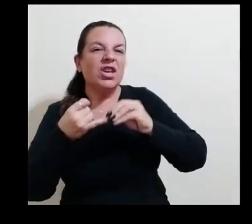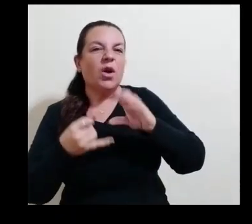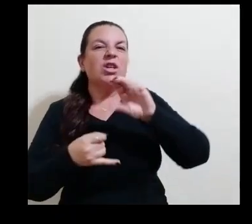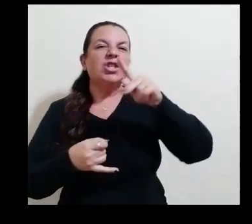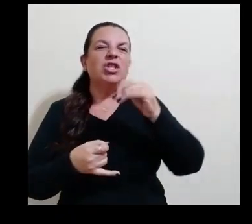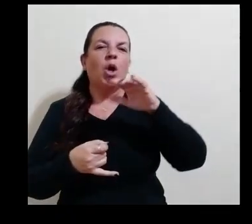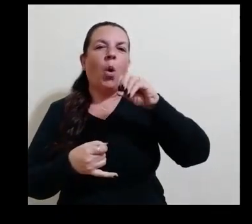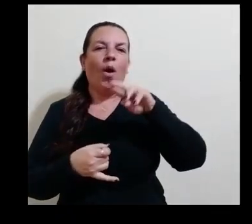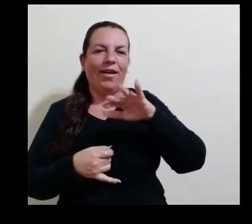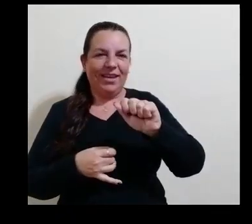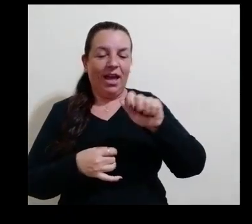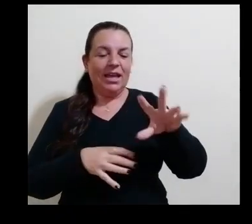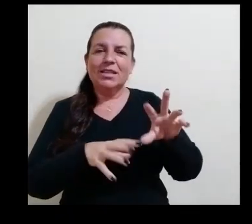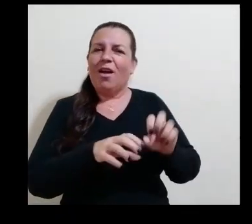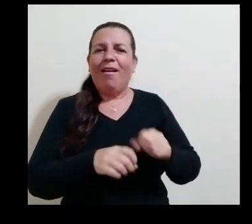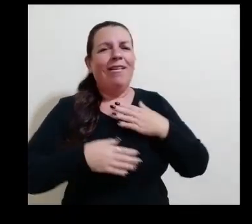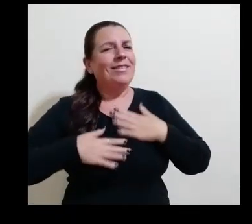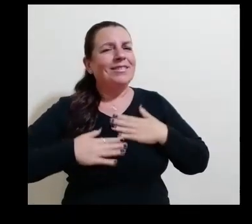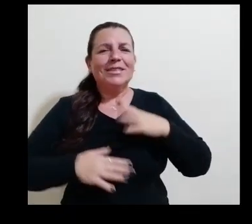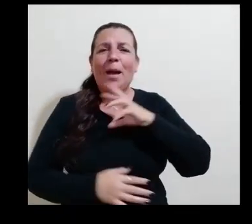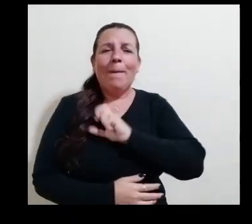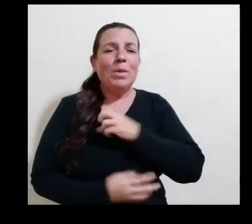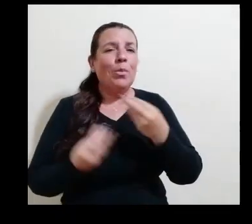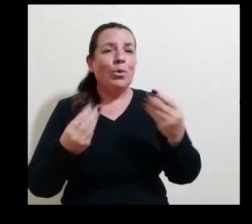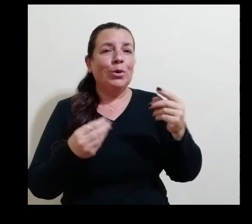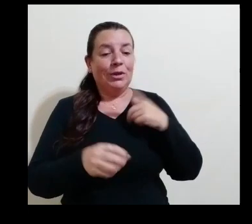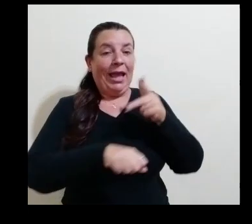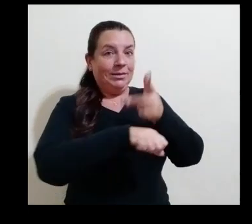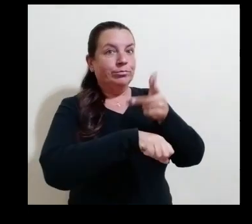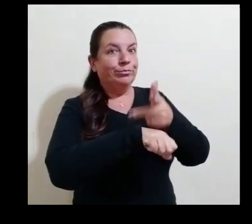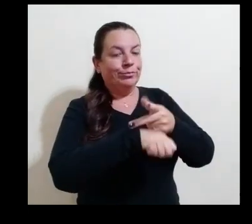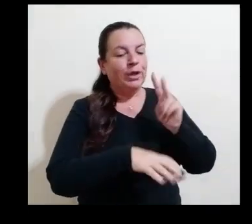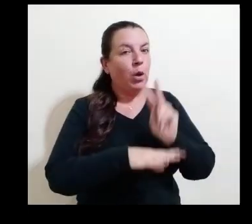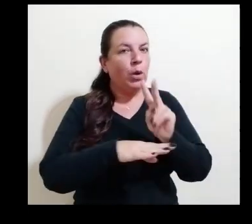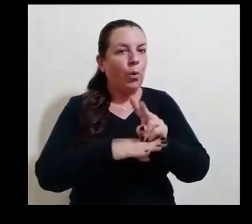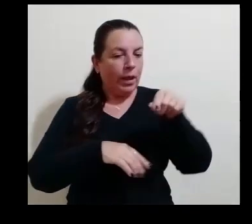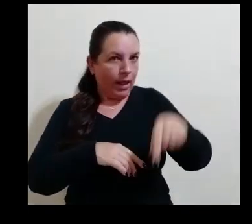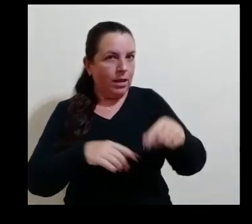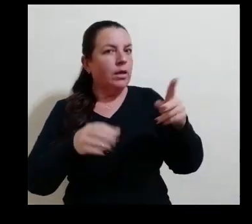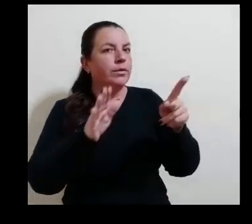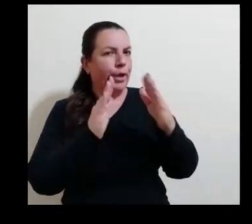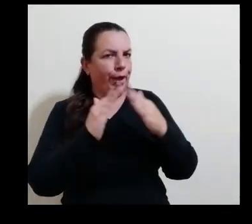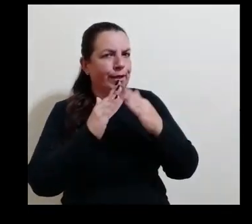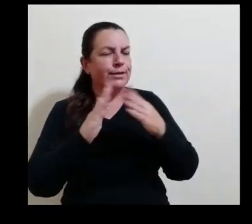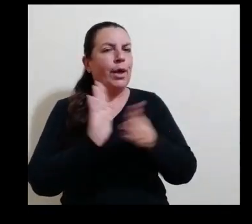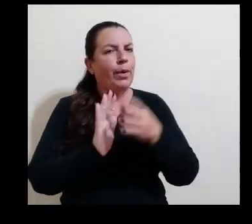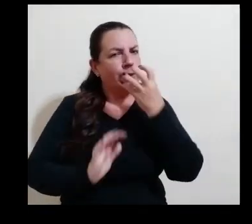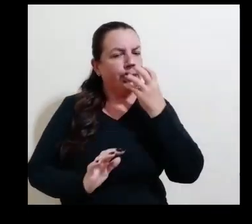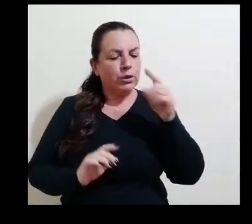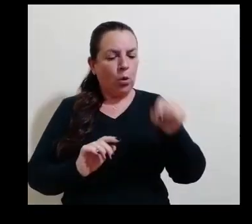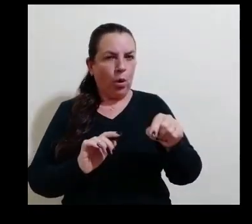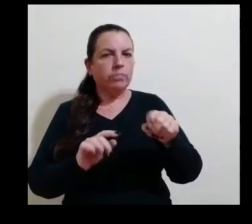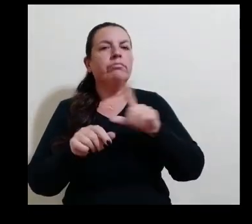feijão ea chicória e eles são muito apegados animais tanto que tem essas câmeras de monitoramento dentro do canil e também desenvolveram esse